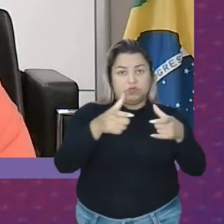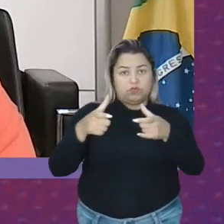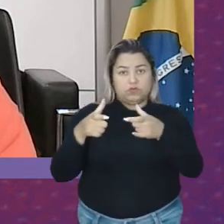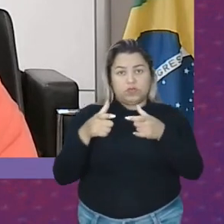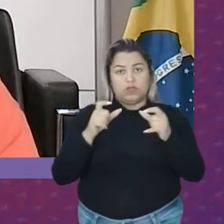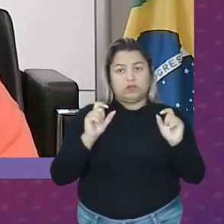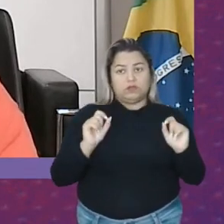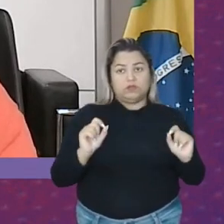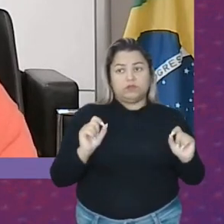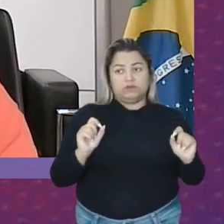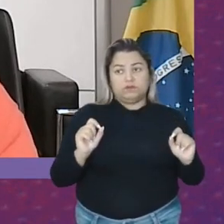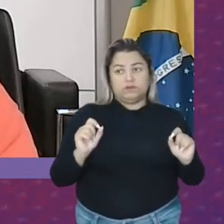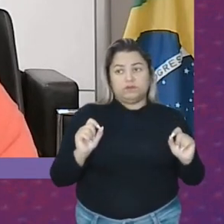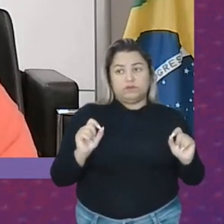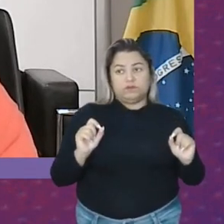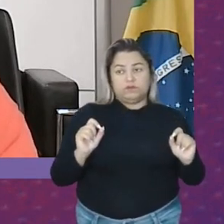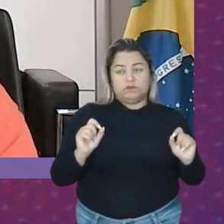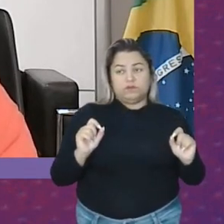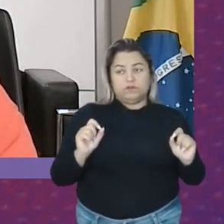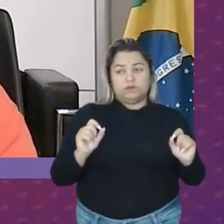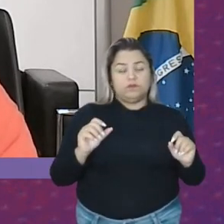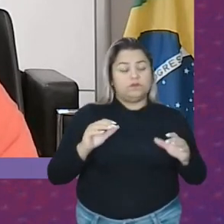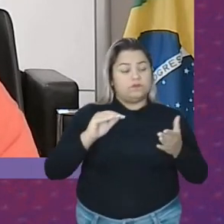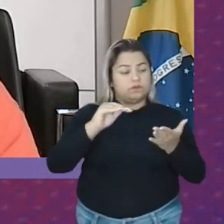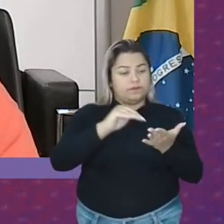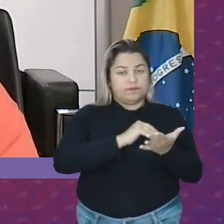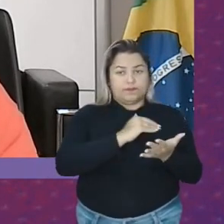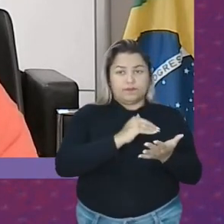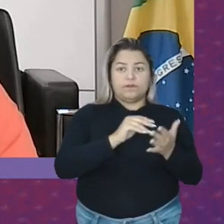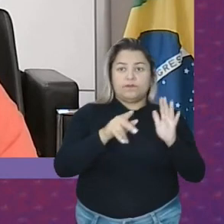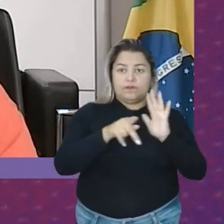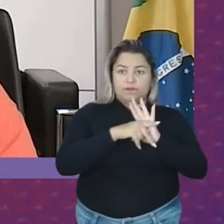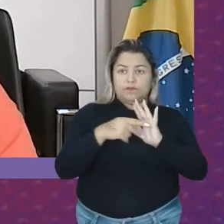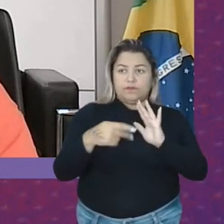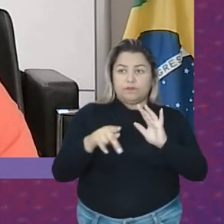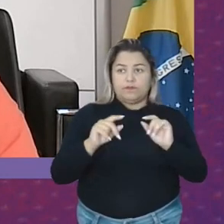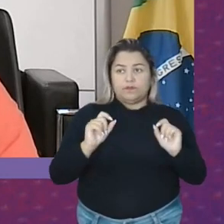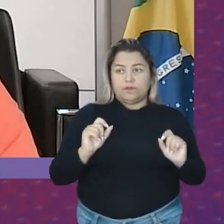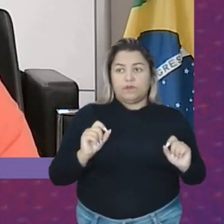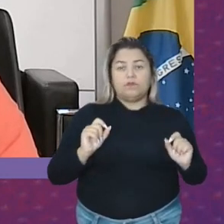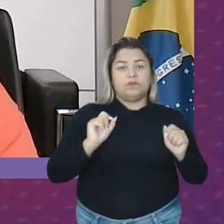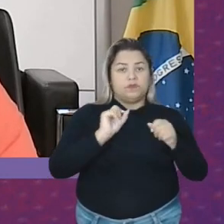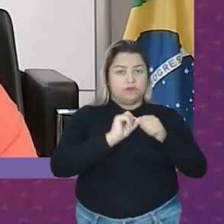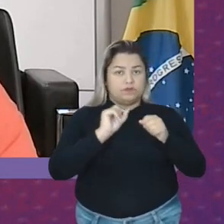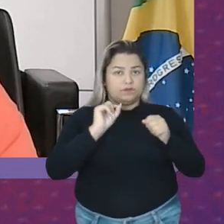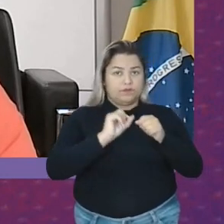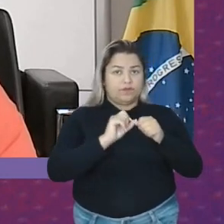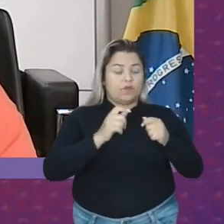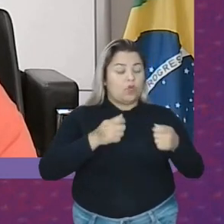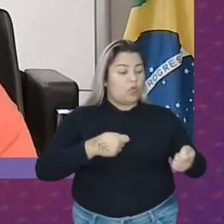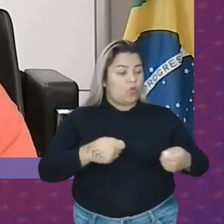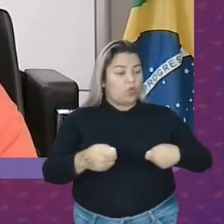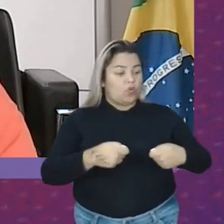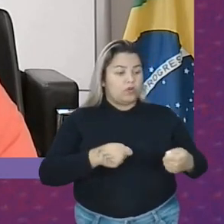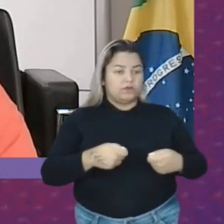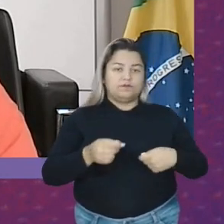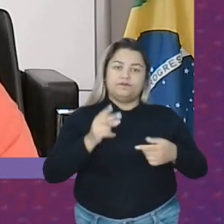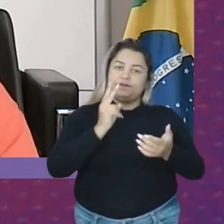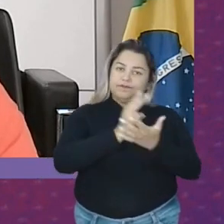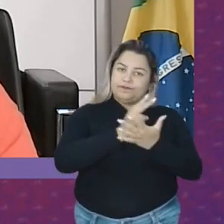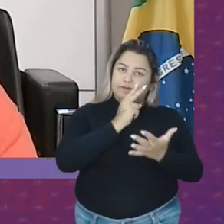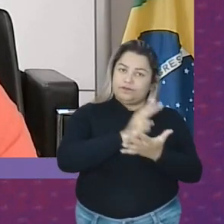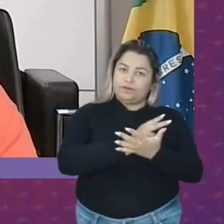estão aqui nesta secretaria. Nós fazemos um conjunto de articulações ao mesmo